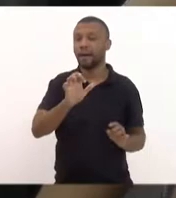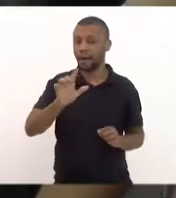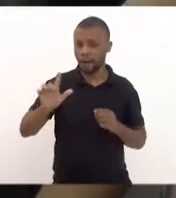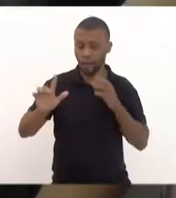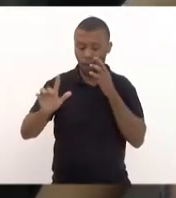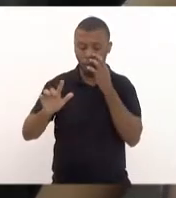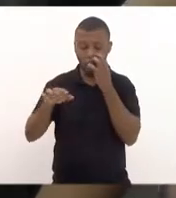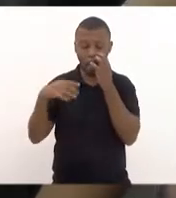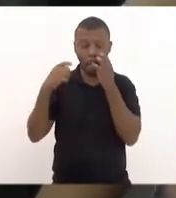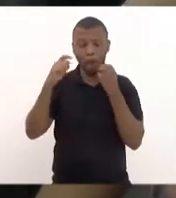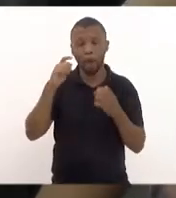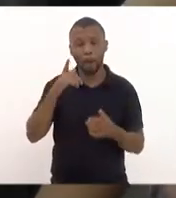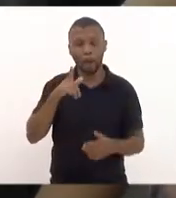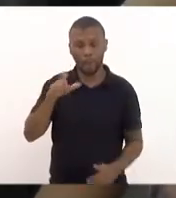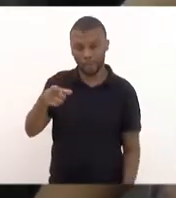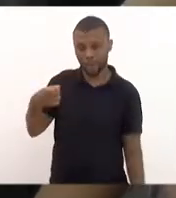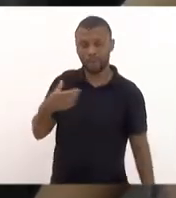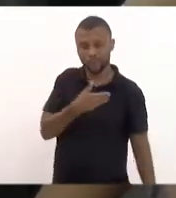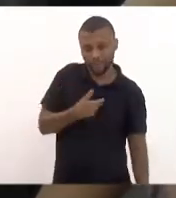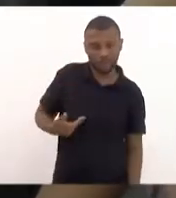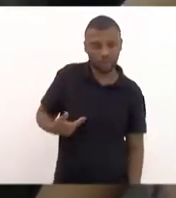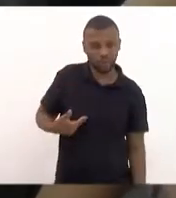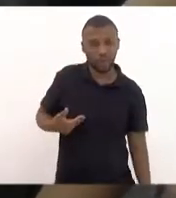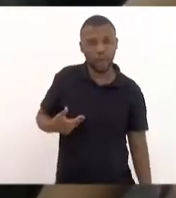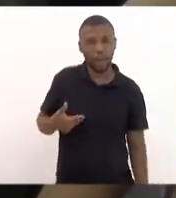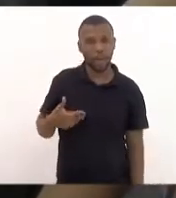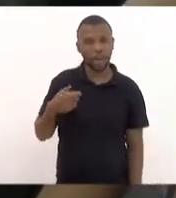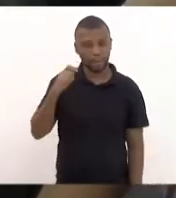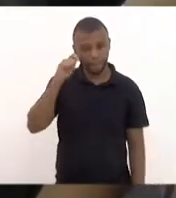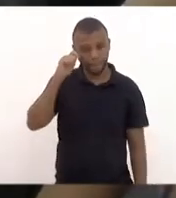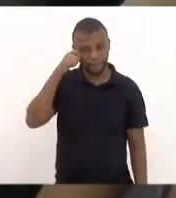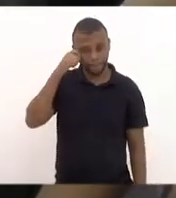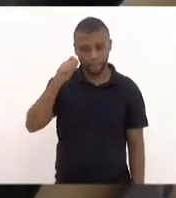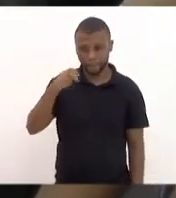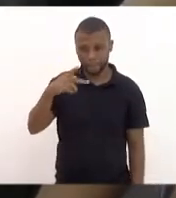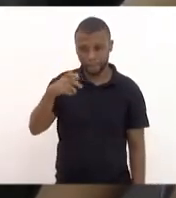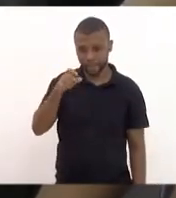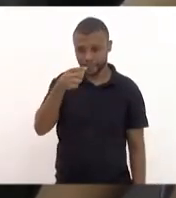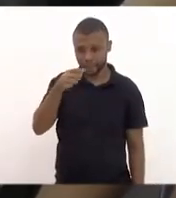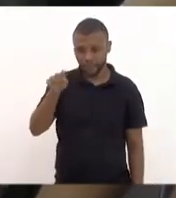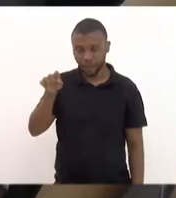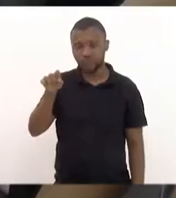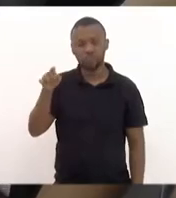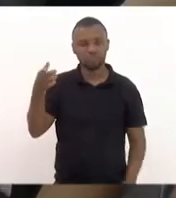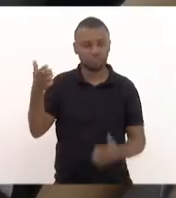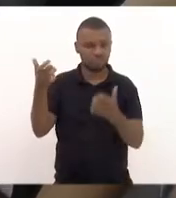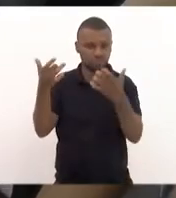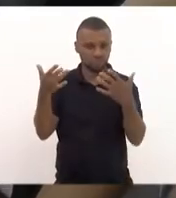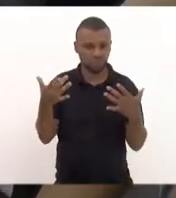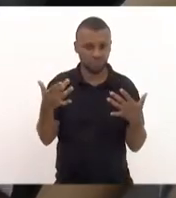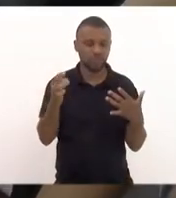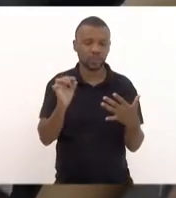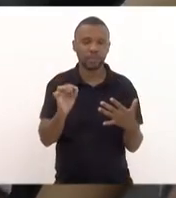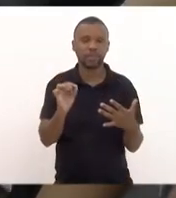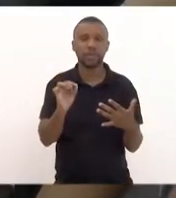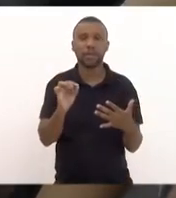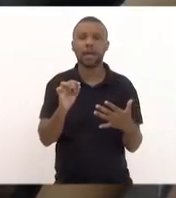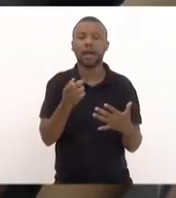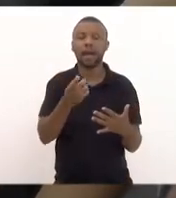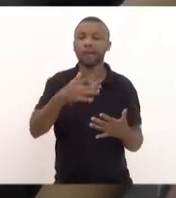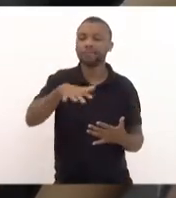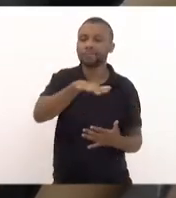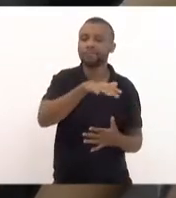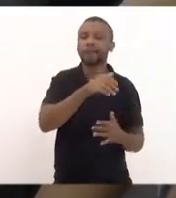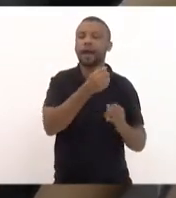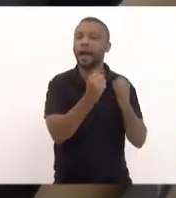dele, ele sabe disso. Mas porque o Rafael acha que, pelo menos inicialmente, podia ter sido feito pelas próprias concessionárias privadas,